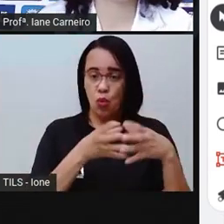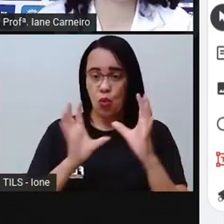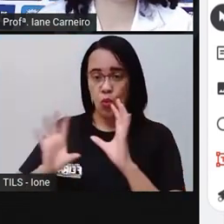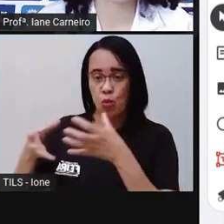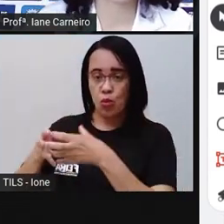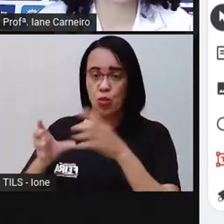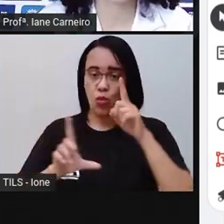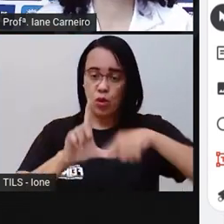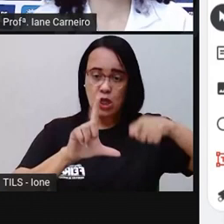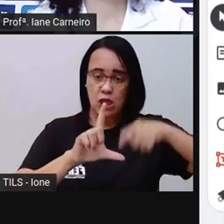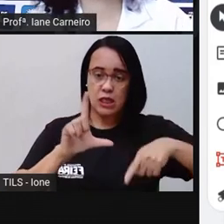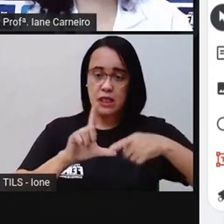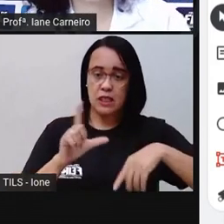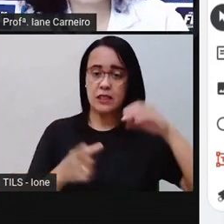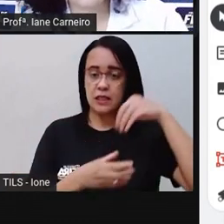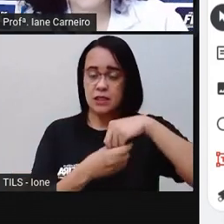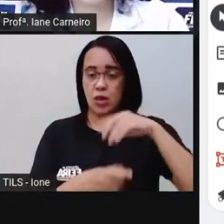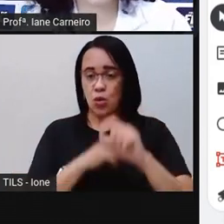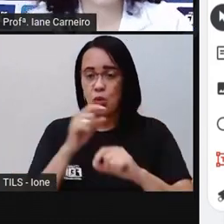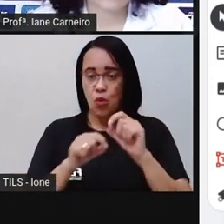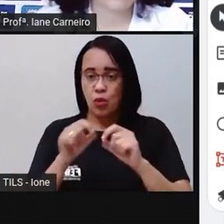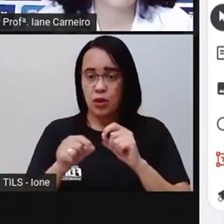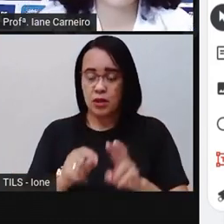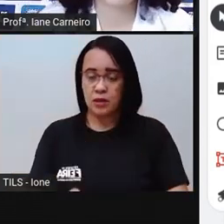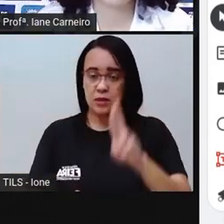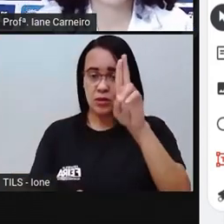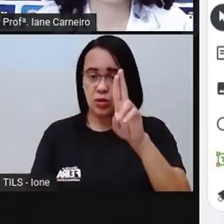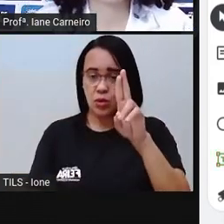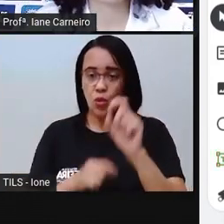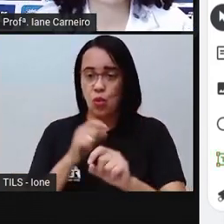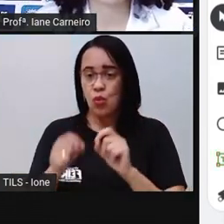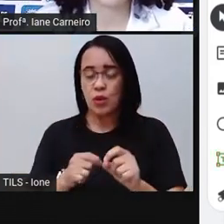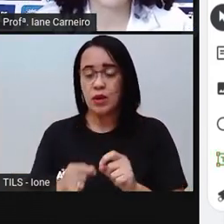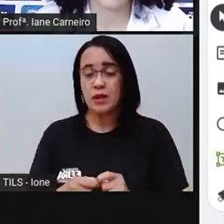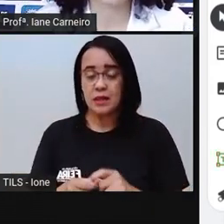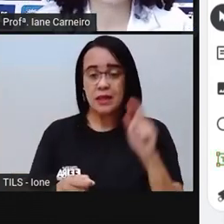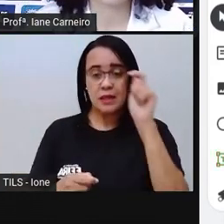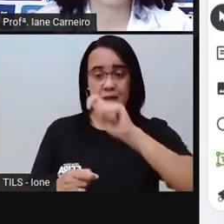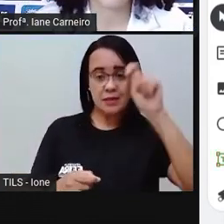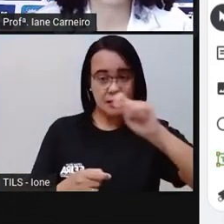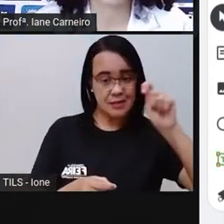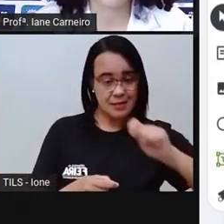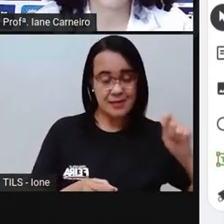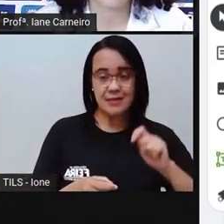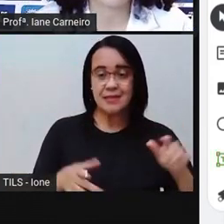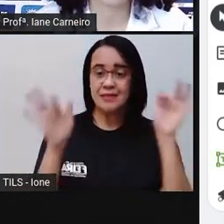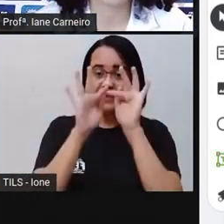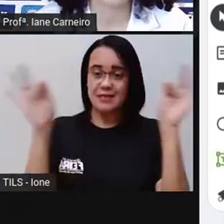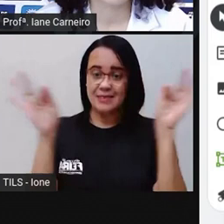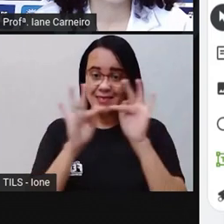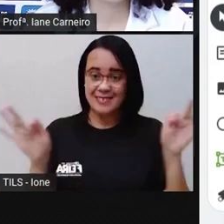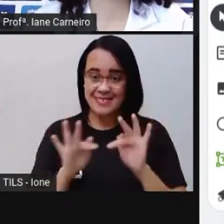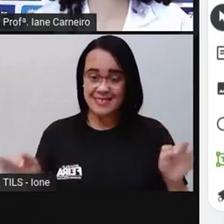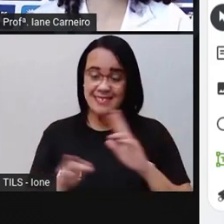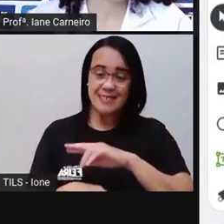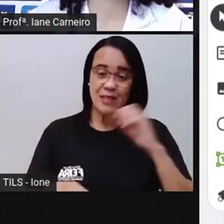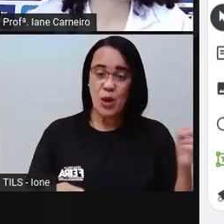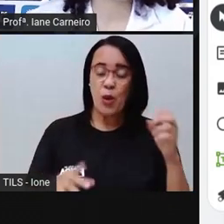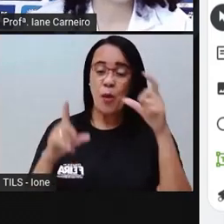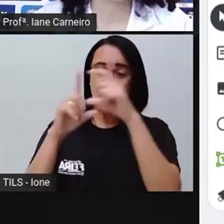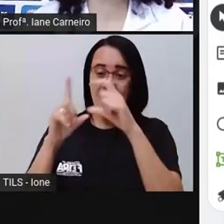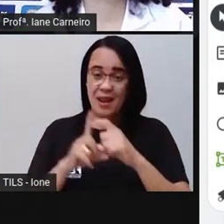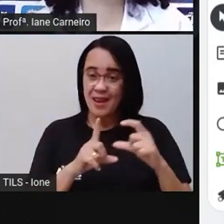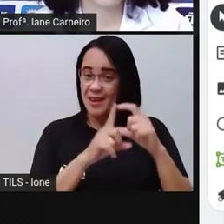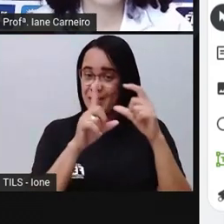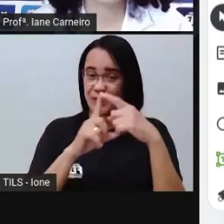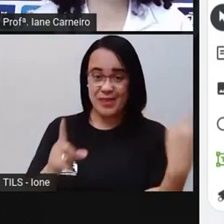tipos de letras, né, elas são responsáveis por a gente escrever as diversas palavras que nos cercam,